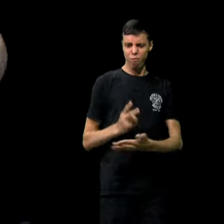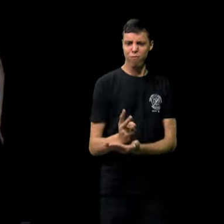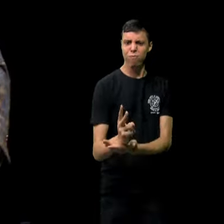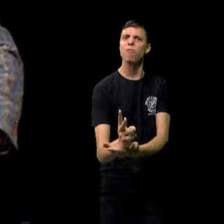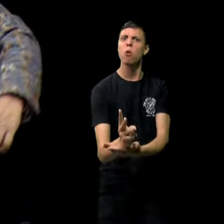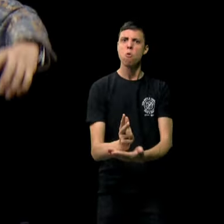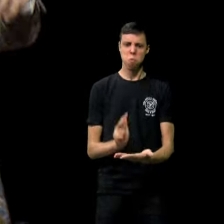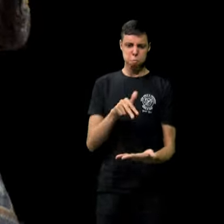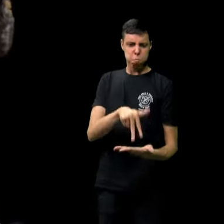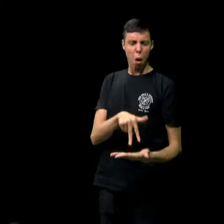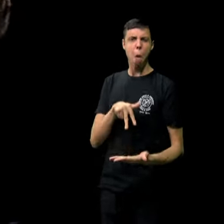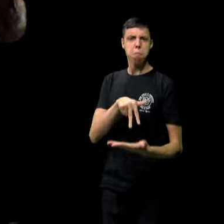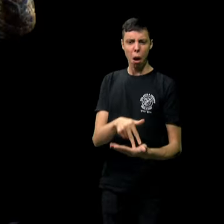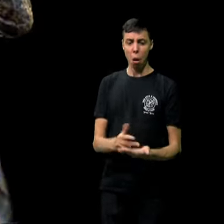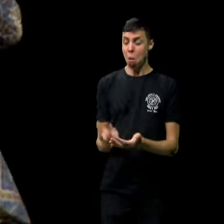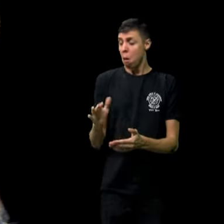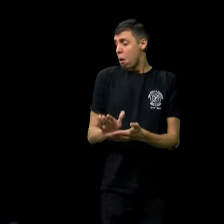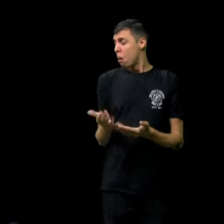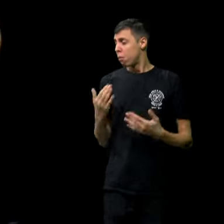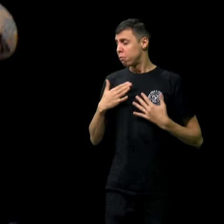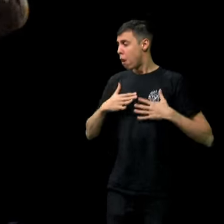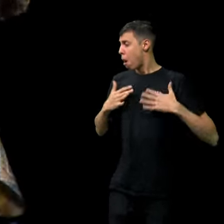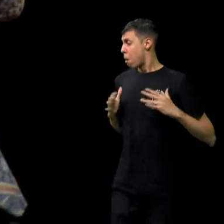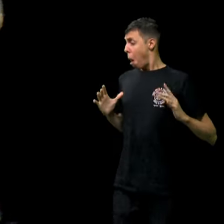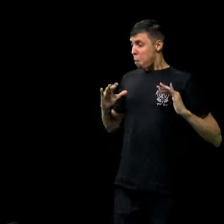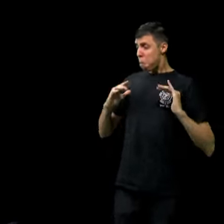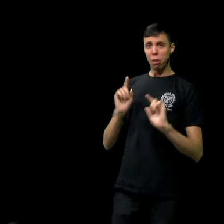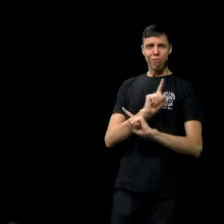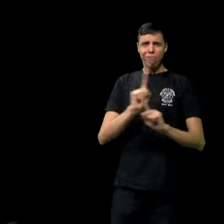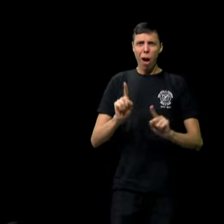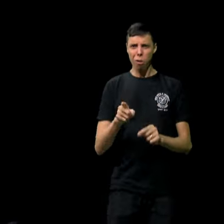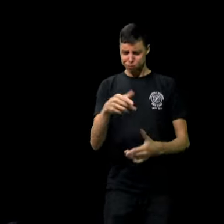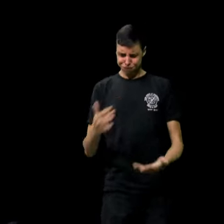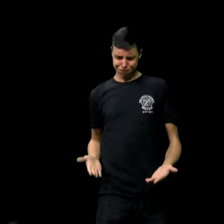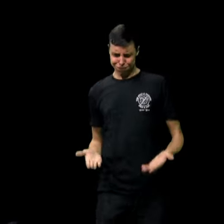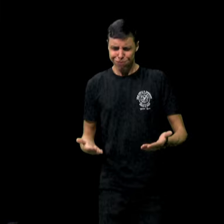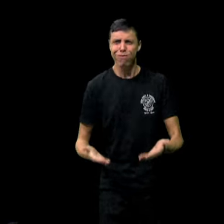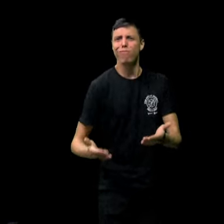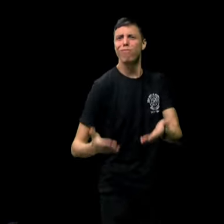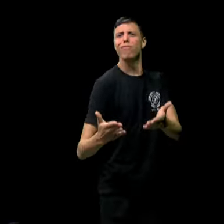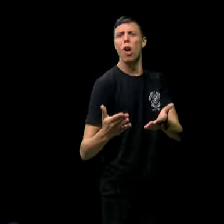do conformismo e de novo se para mais forte, mais ungido. Aleluia!